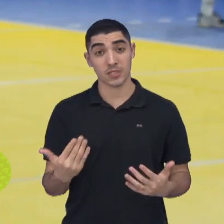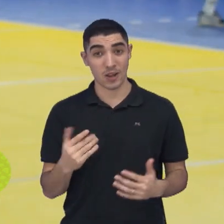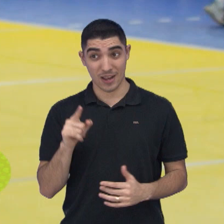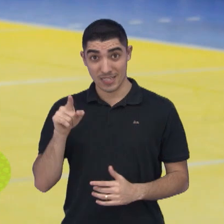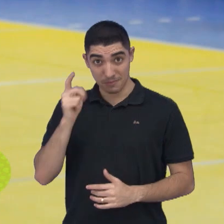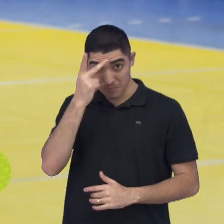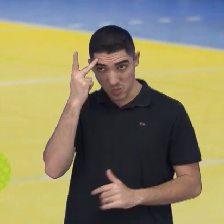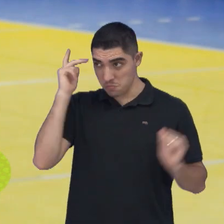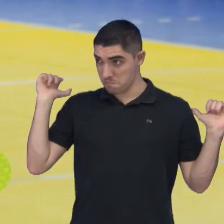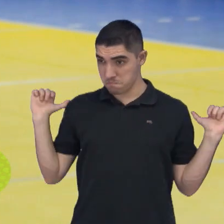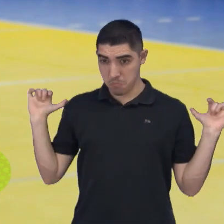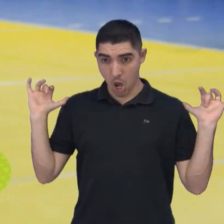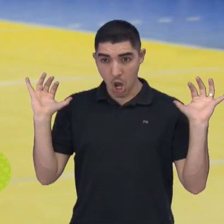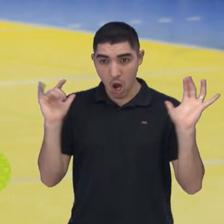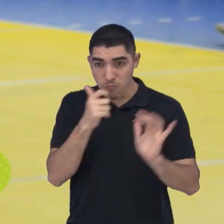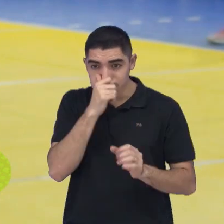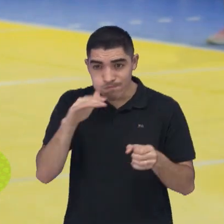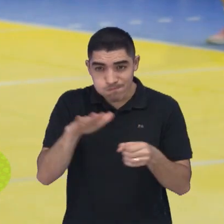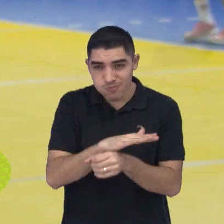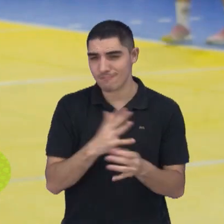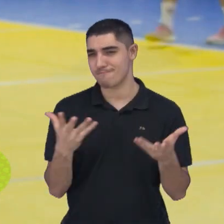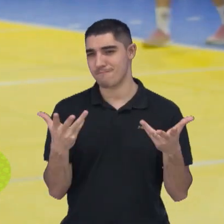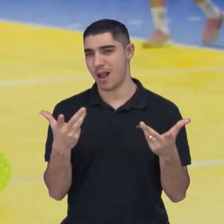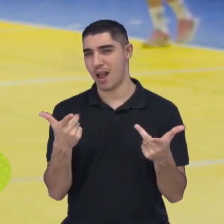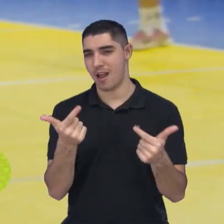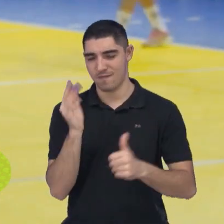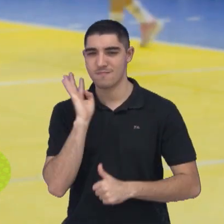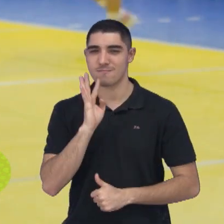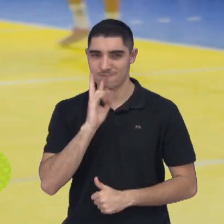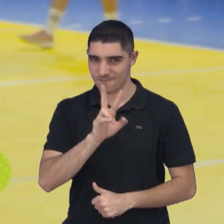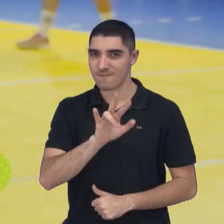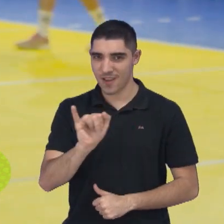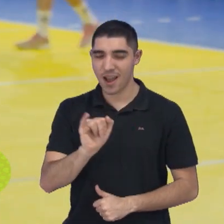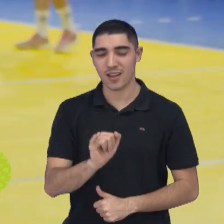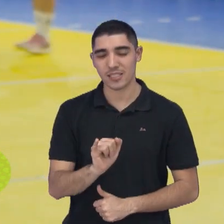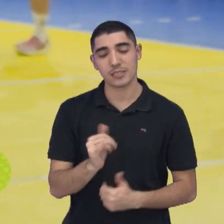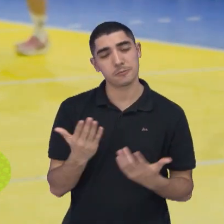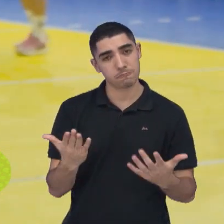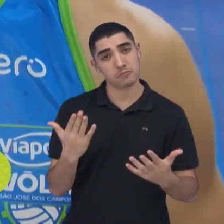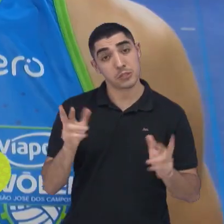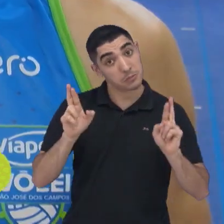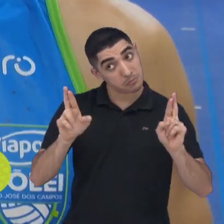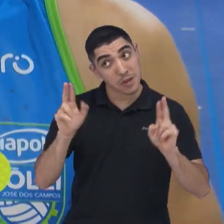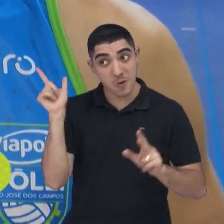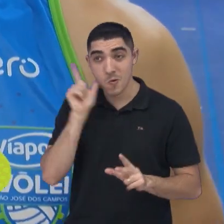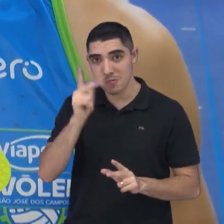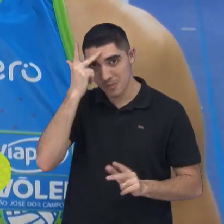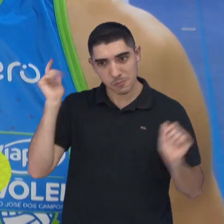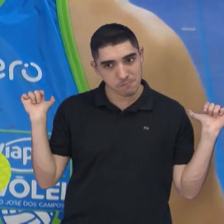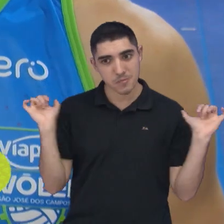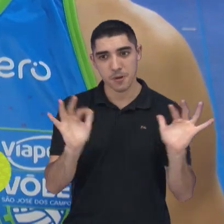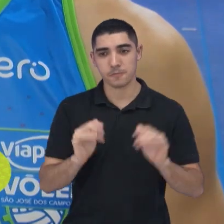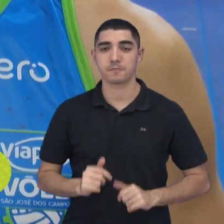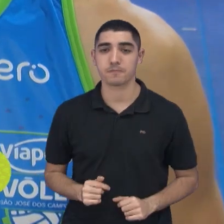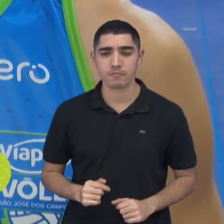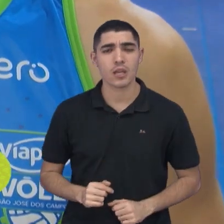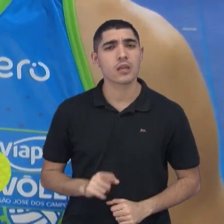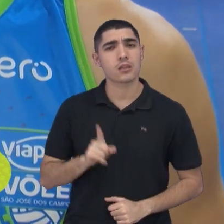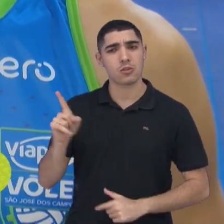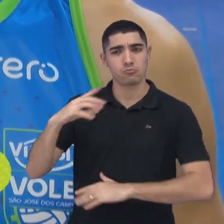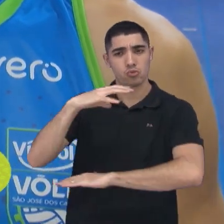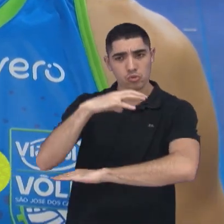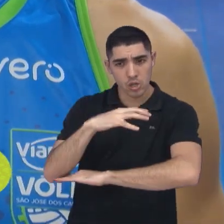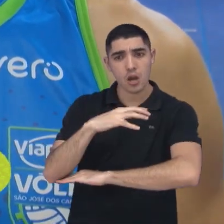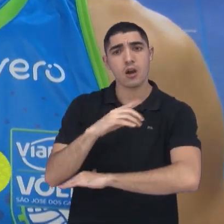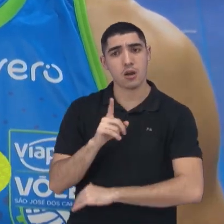ginásio cheio acho que vai ser muito bonito vai ser muito legal e a gente espera que isso realize né não não conoco muito aí o teatrão